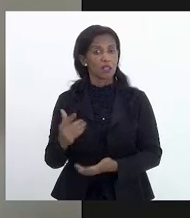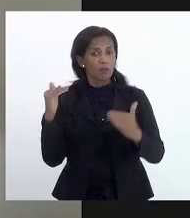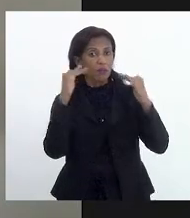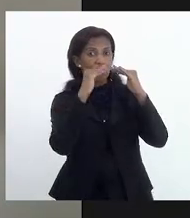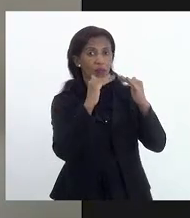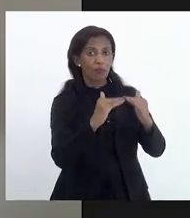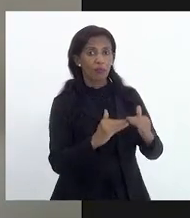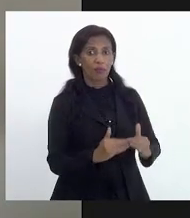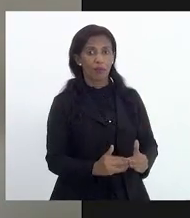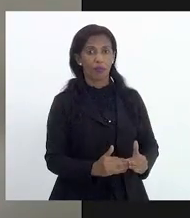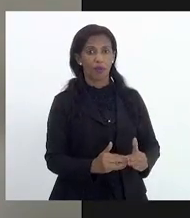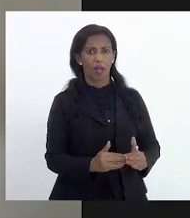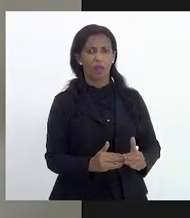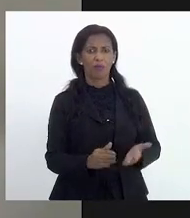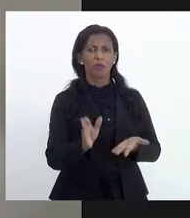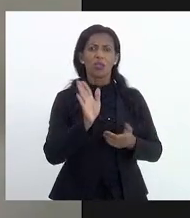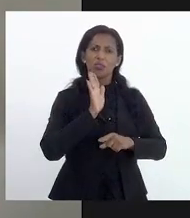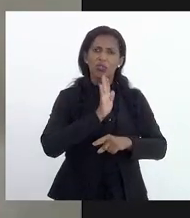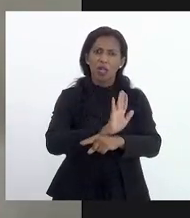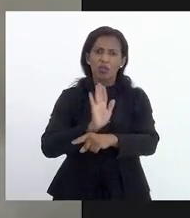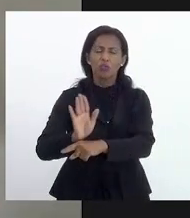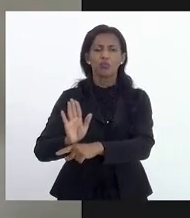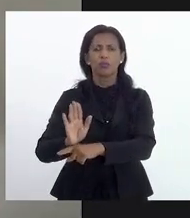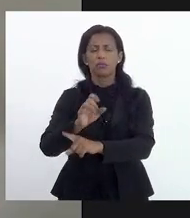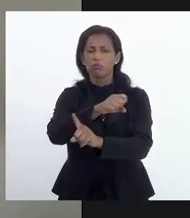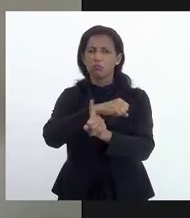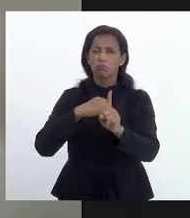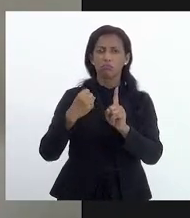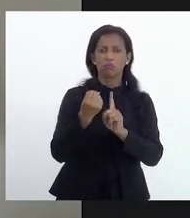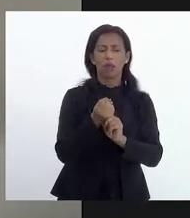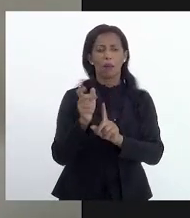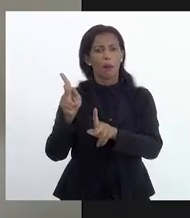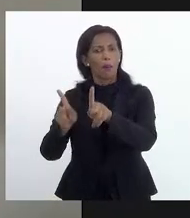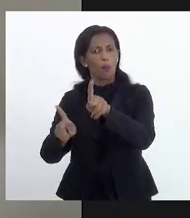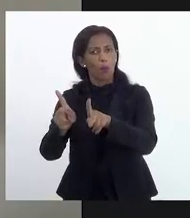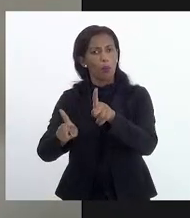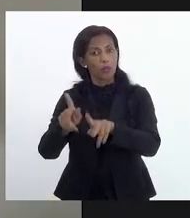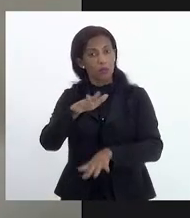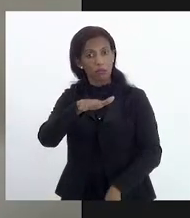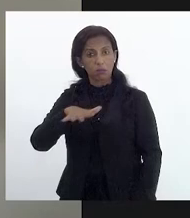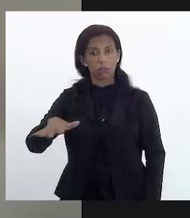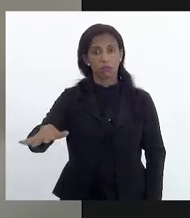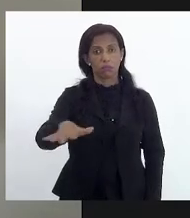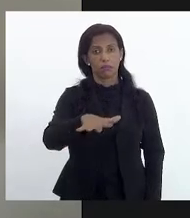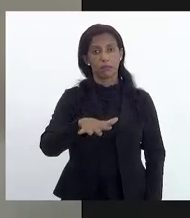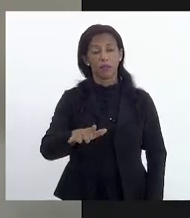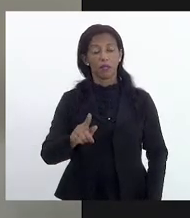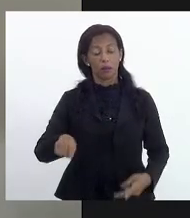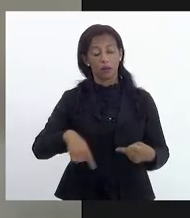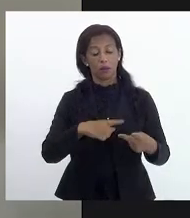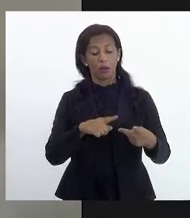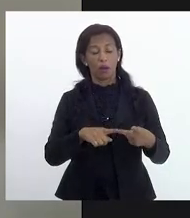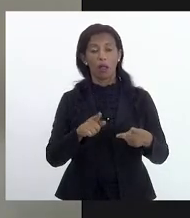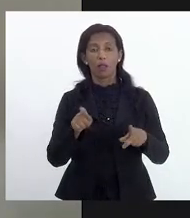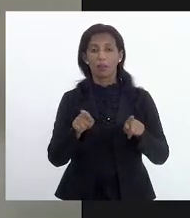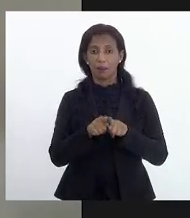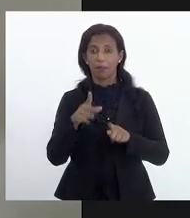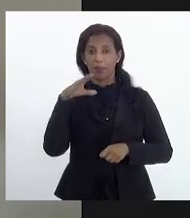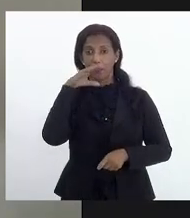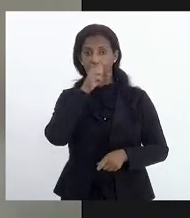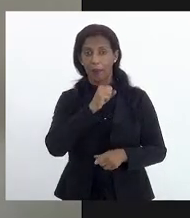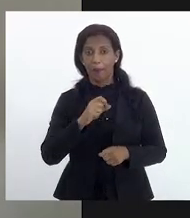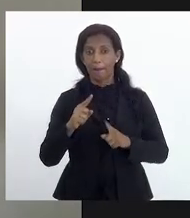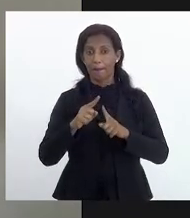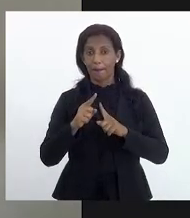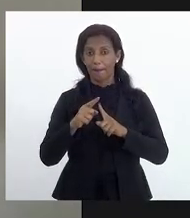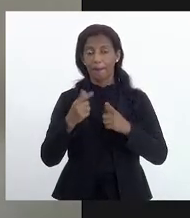favoráveis e de grande benefício para a sociedade e para a população de modo geral. E outro registro que eu quero fazer aqui bem rápido, senhor presidente,